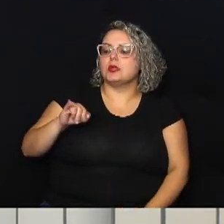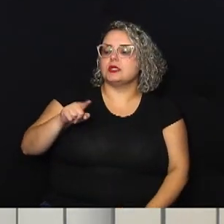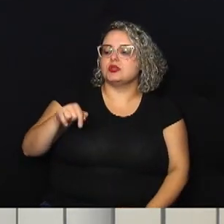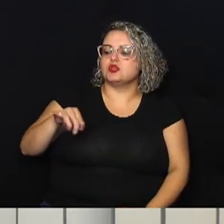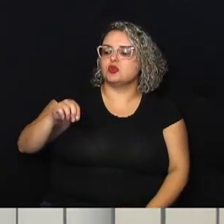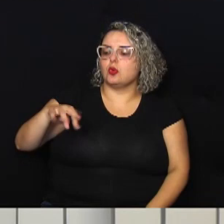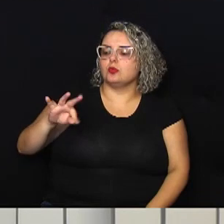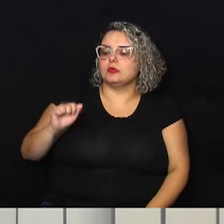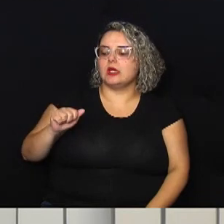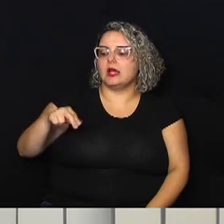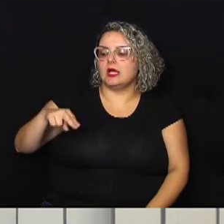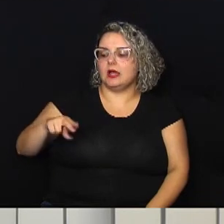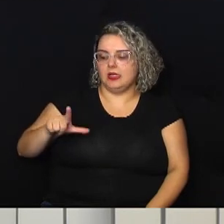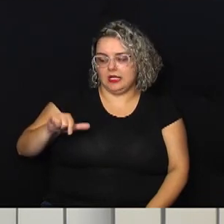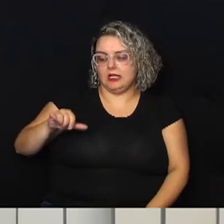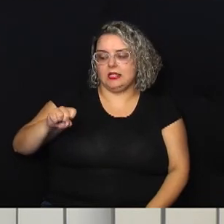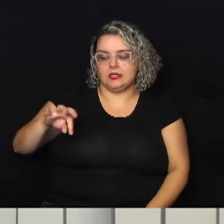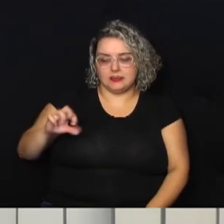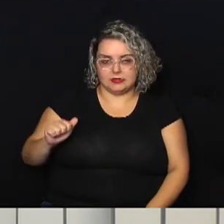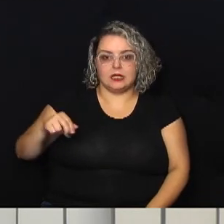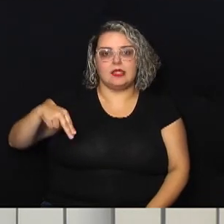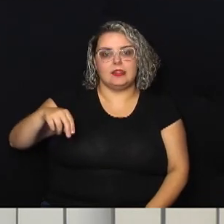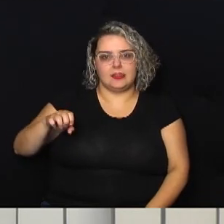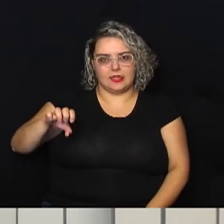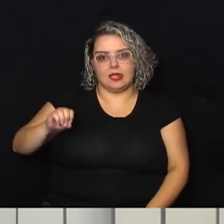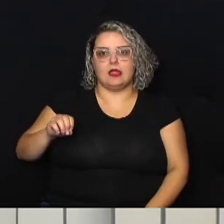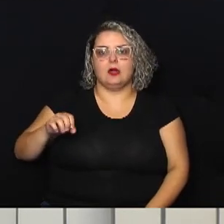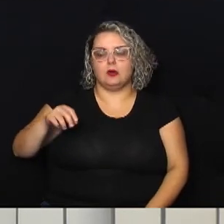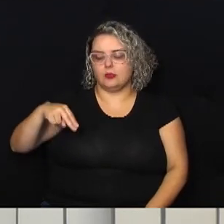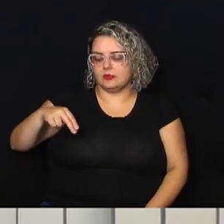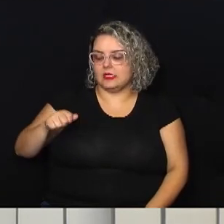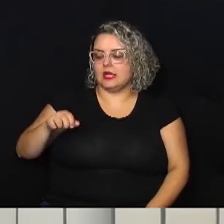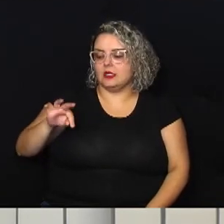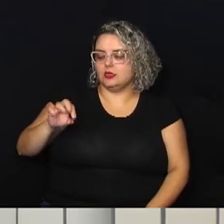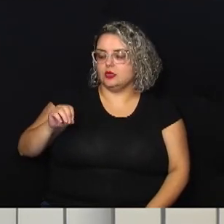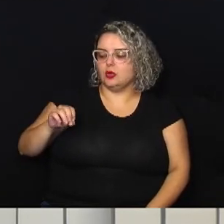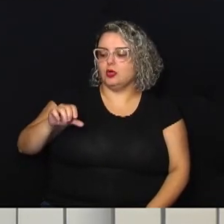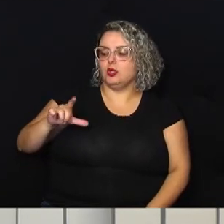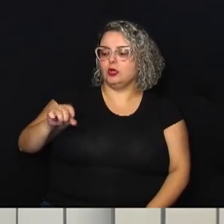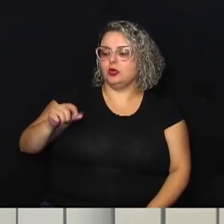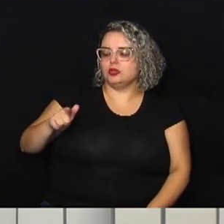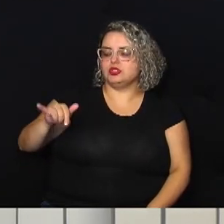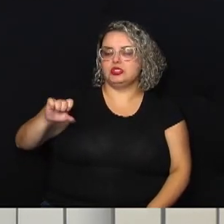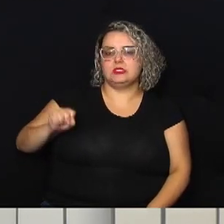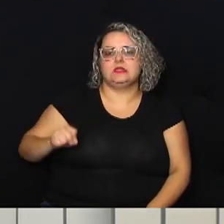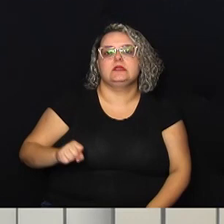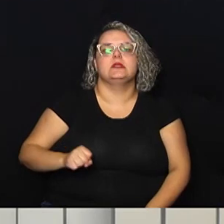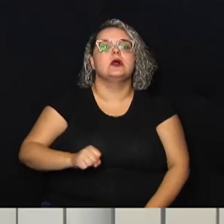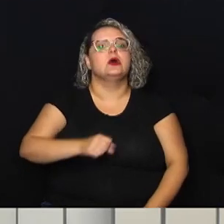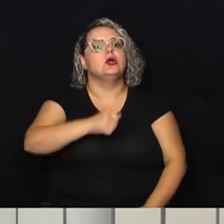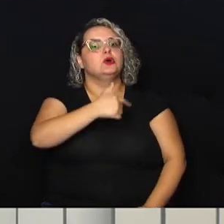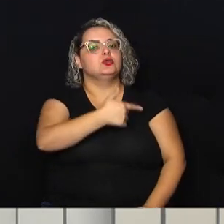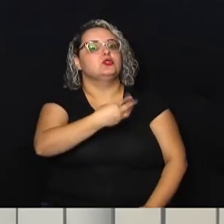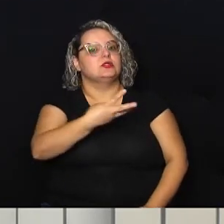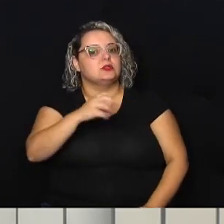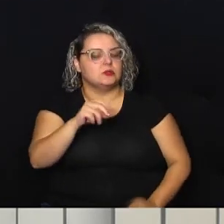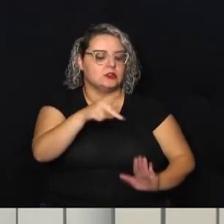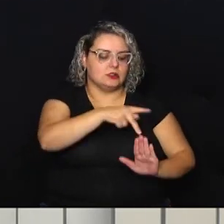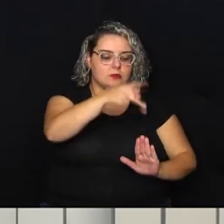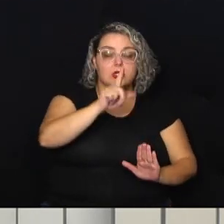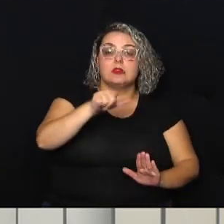atendendo integralmente o determinado pela Portaria 930 do Ministério da Saúde, após